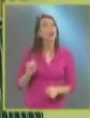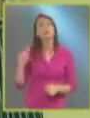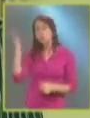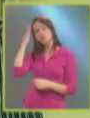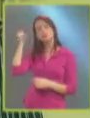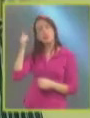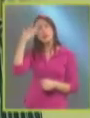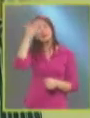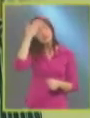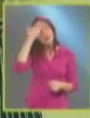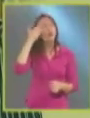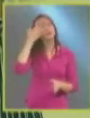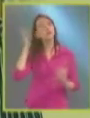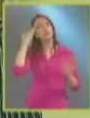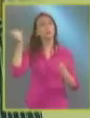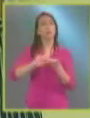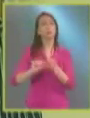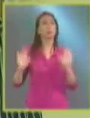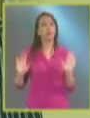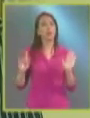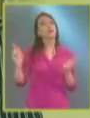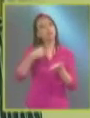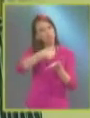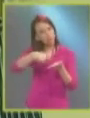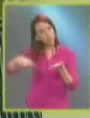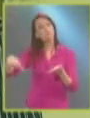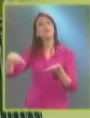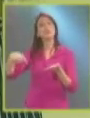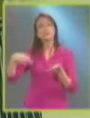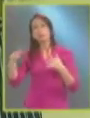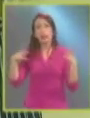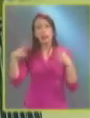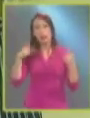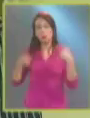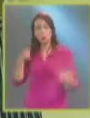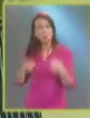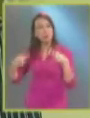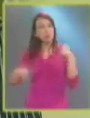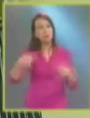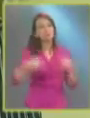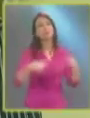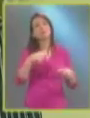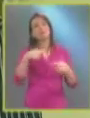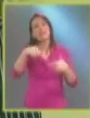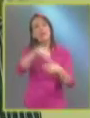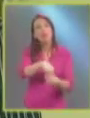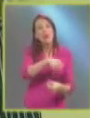o fato de ser cego não implica que eu não sei escrever. Eu vou escrever a identidade. Tive de um enorme debate com um atendente da